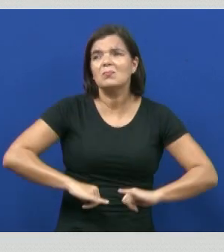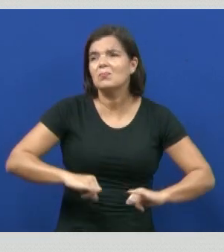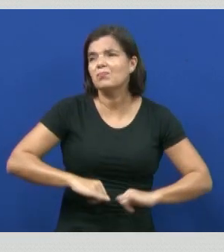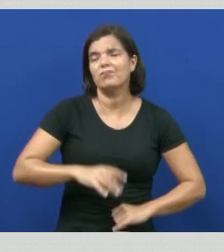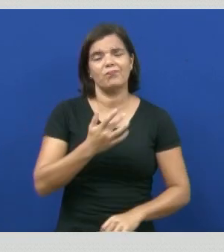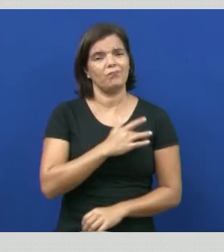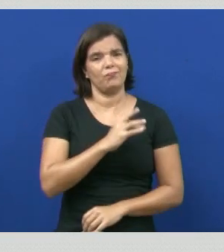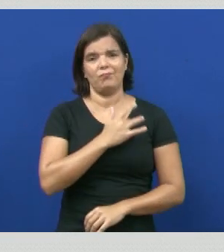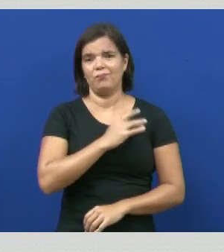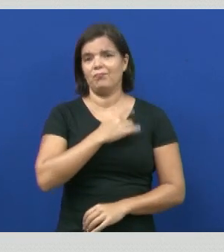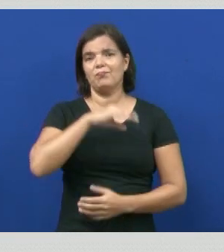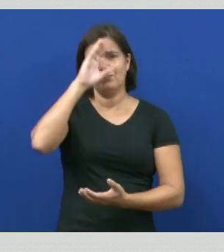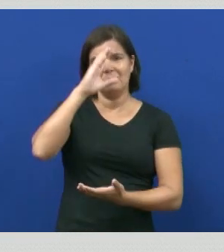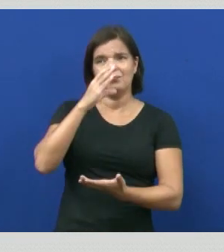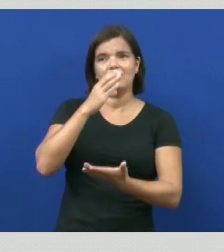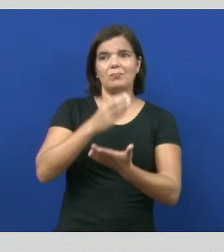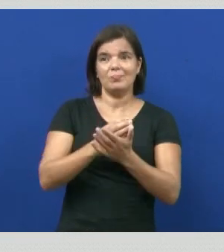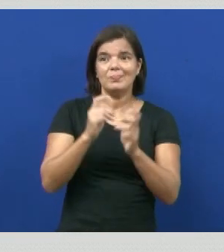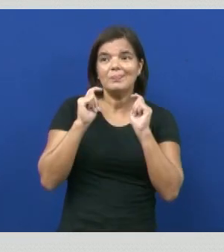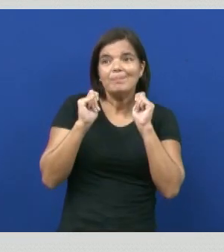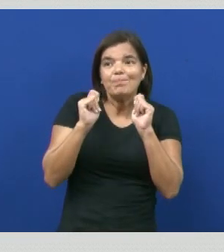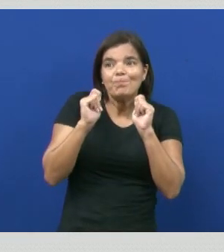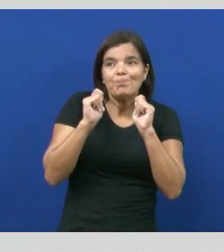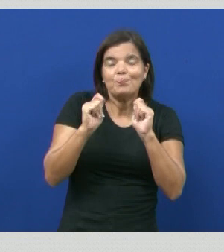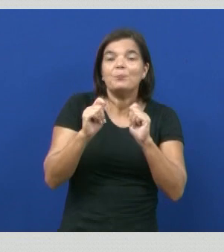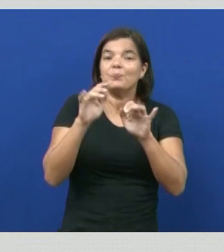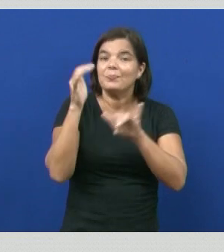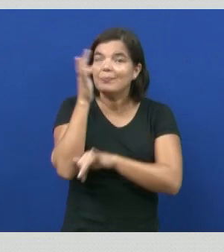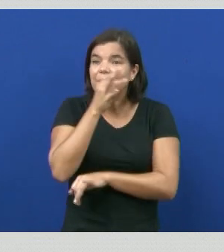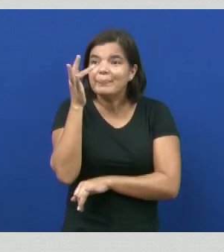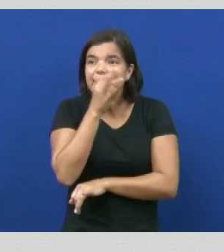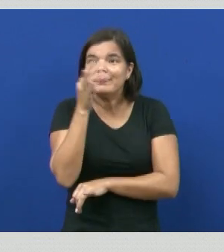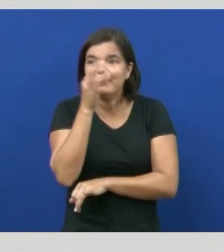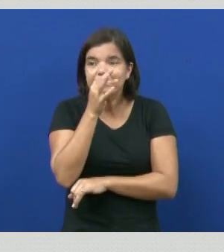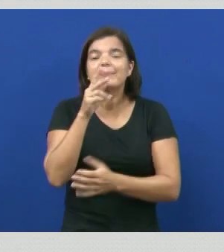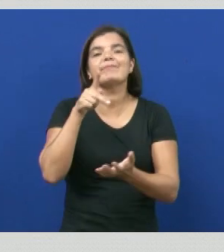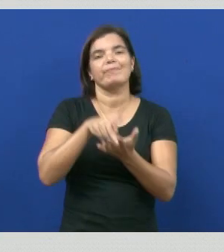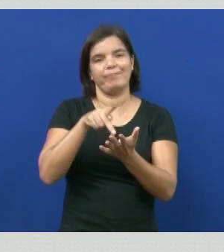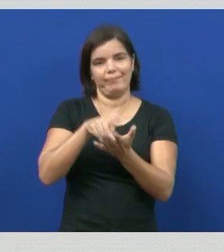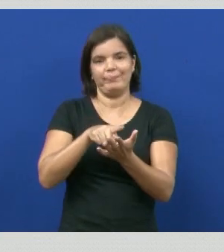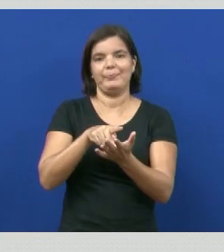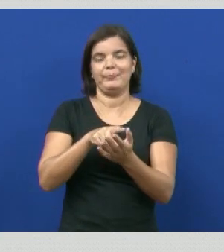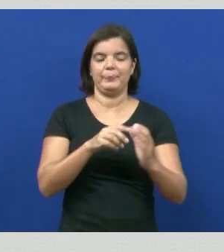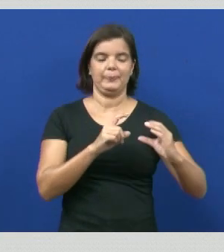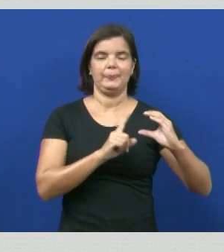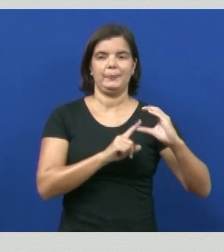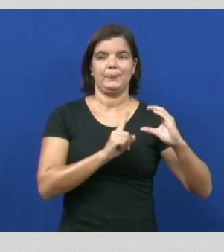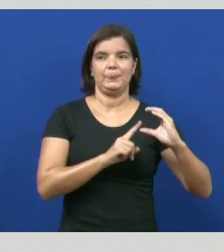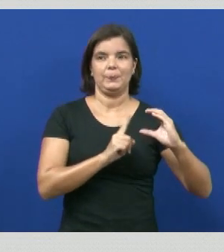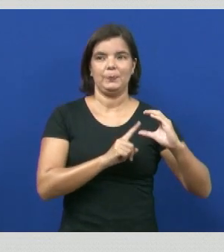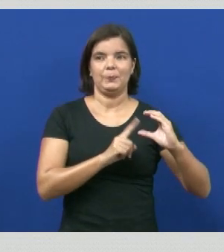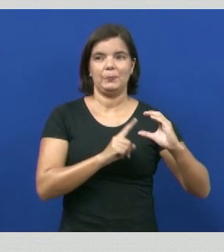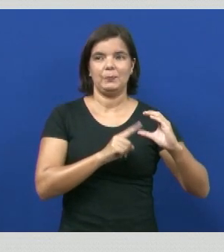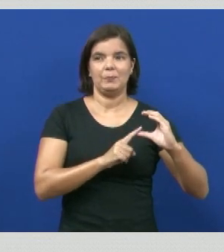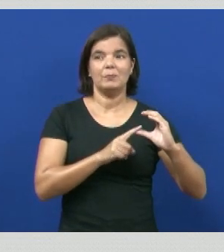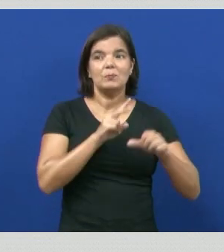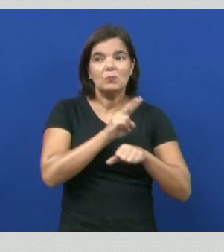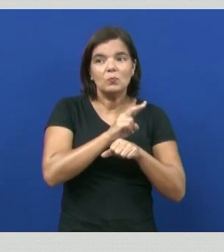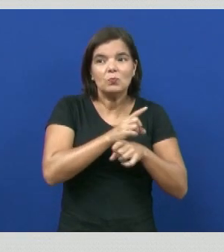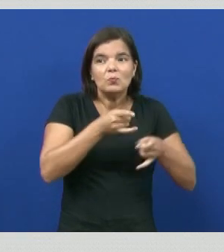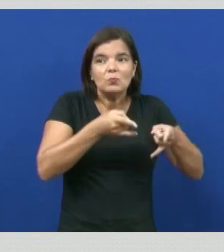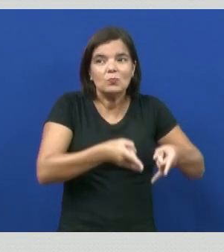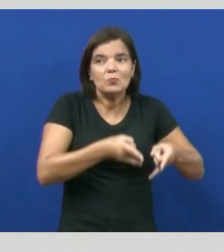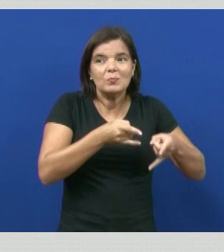pronto a acreditar, passa a torcer para que o boato se transforme numa realidade. C. Conservavam